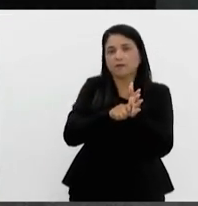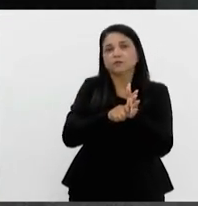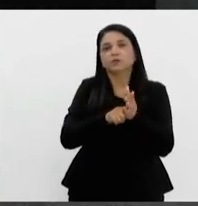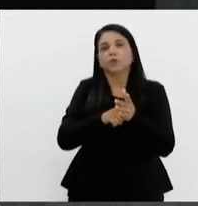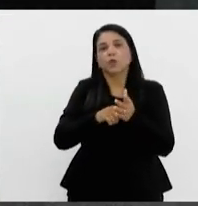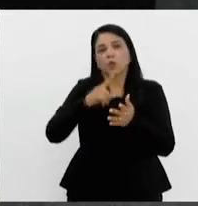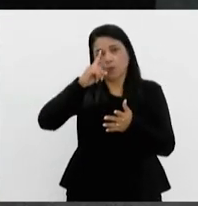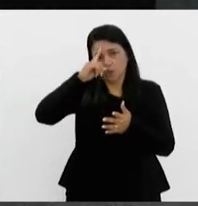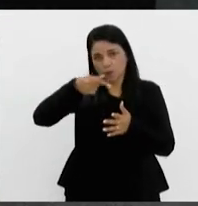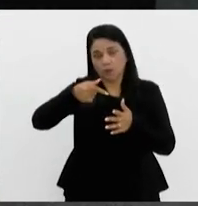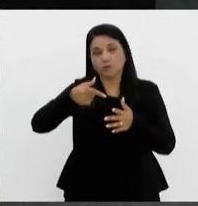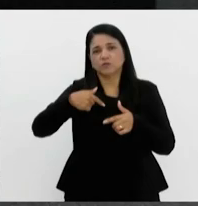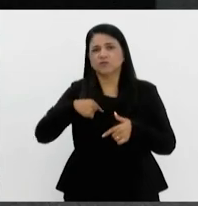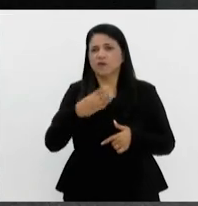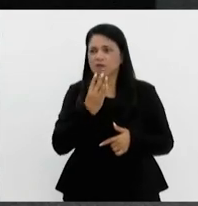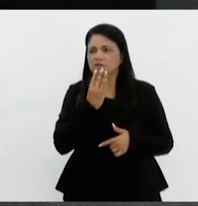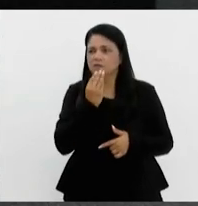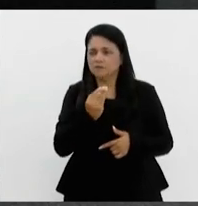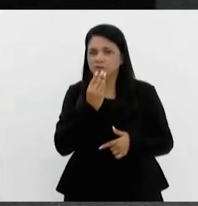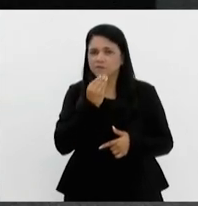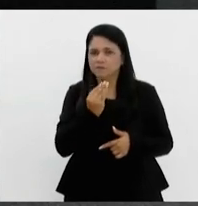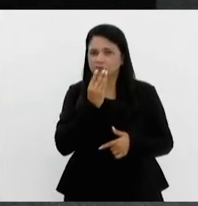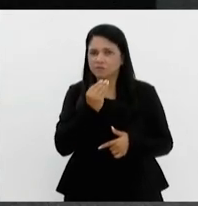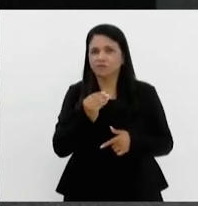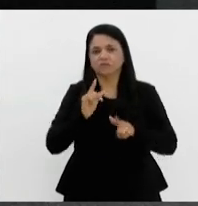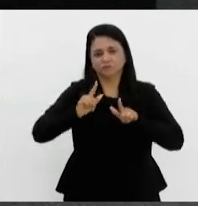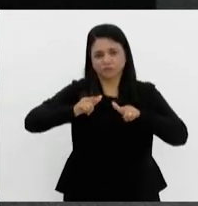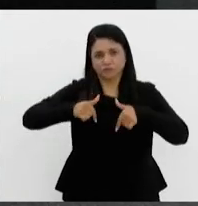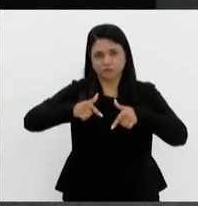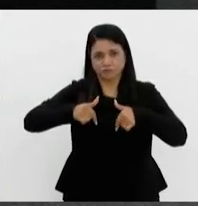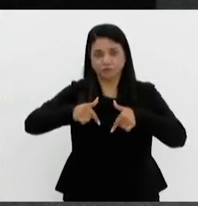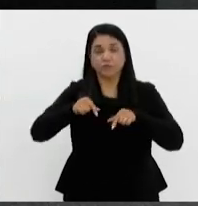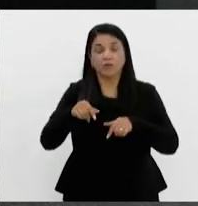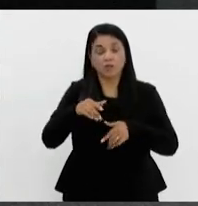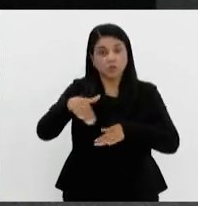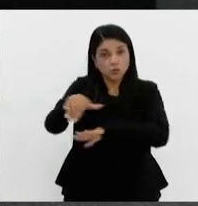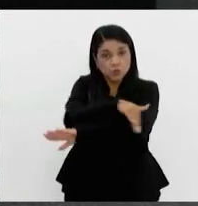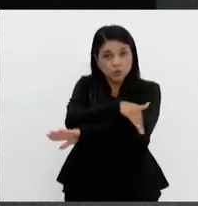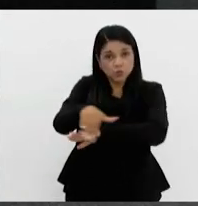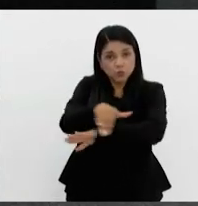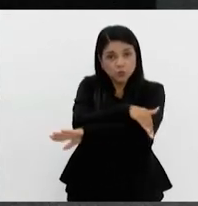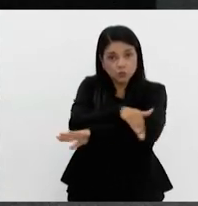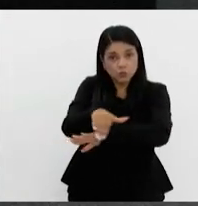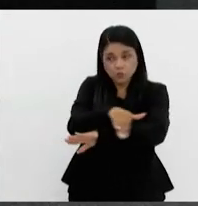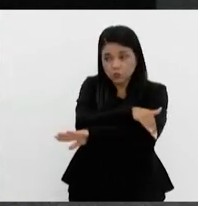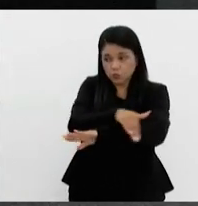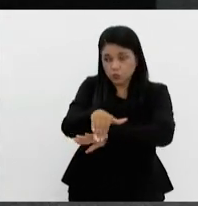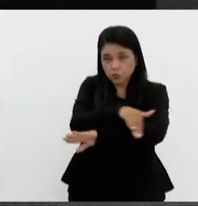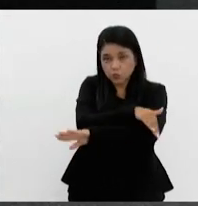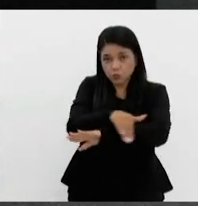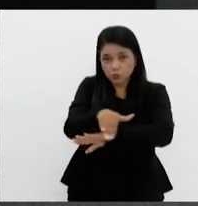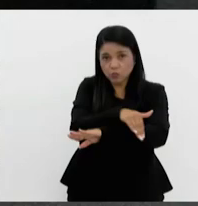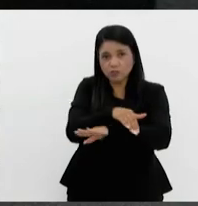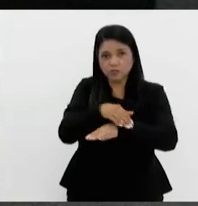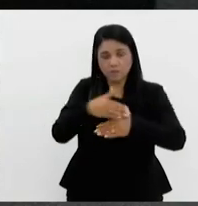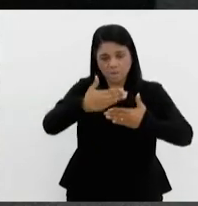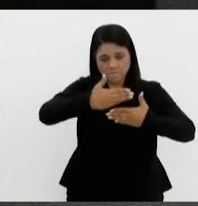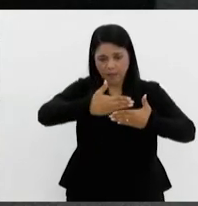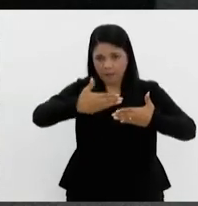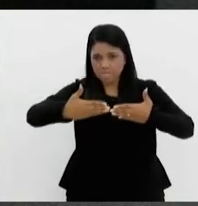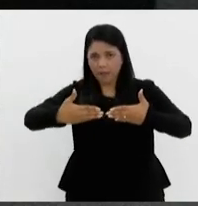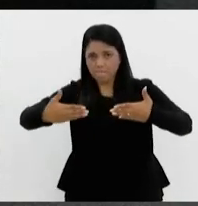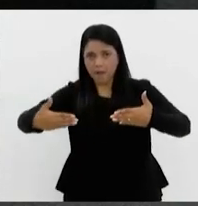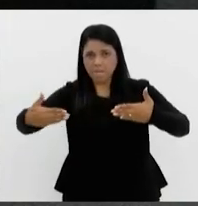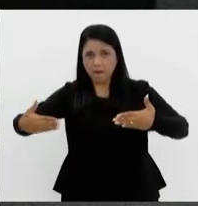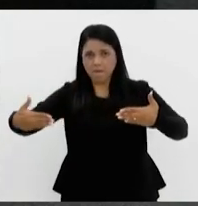Israel, deixando por todas as ruas de Brás de Pina o estabelecimento de barricadas, e como